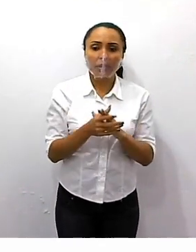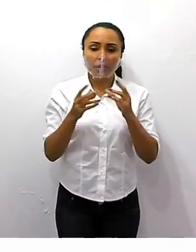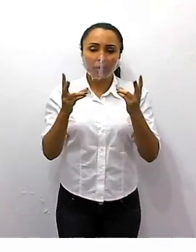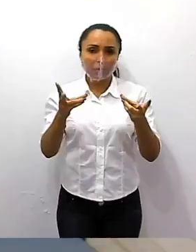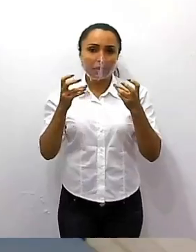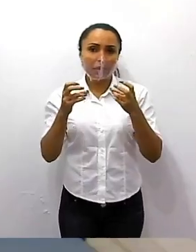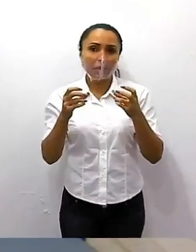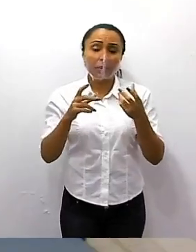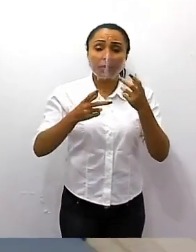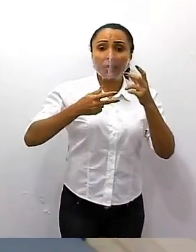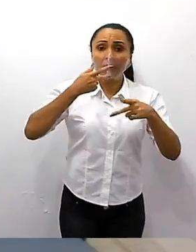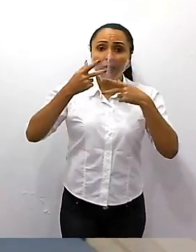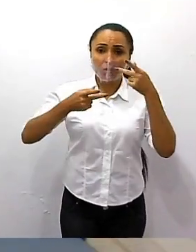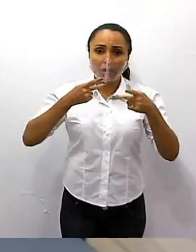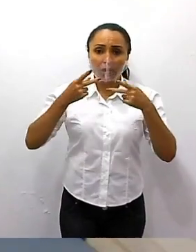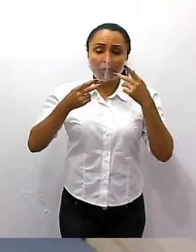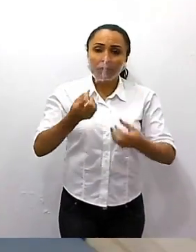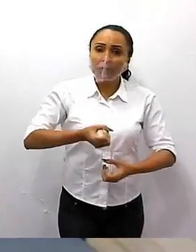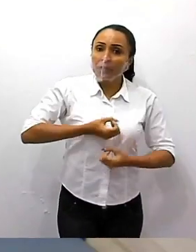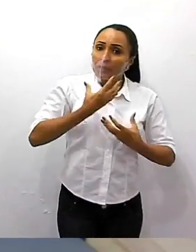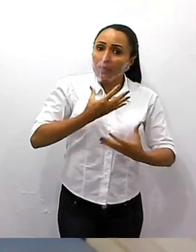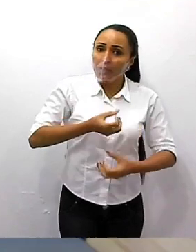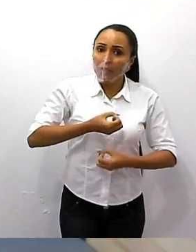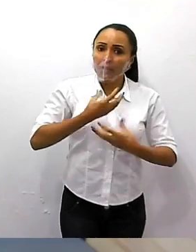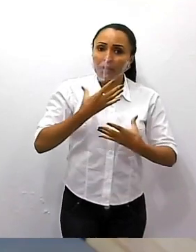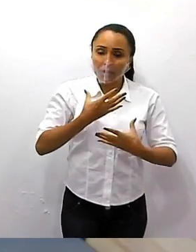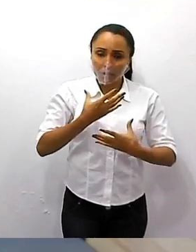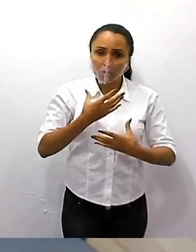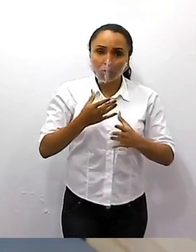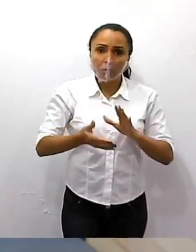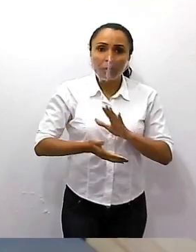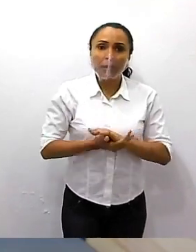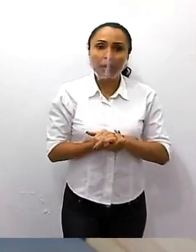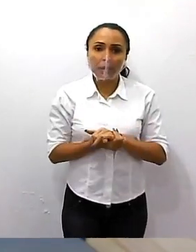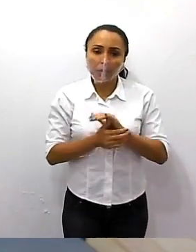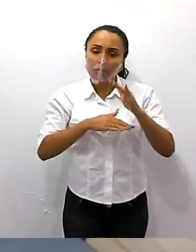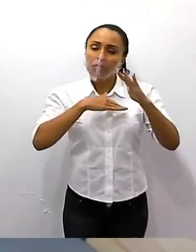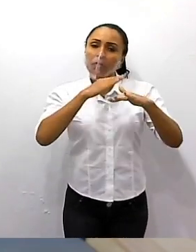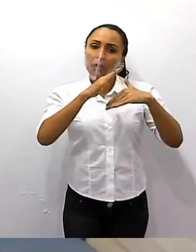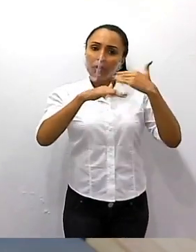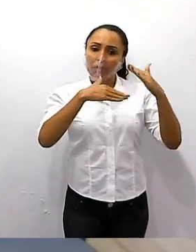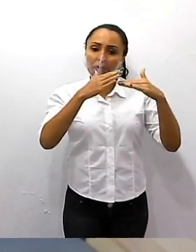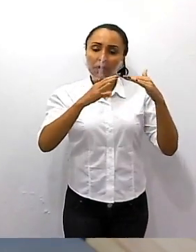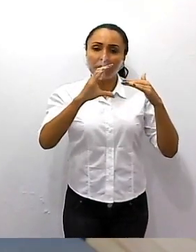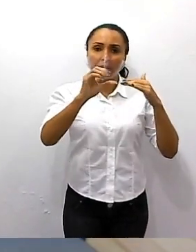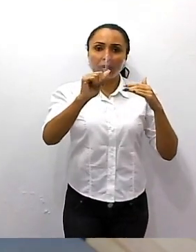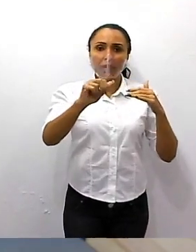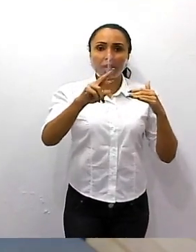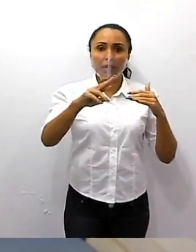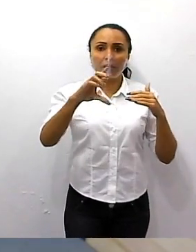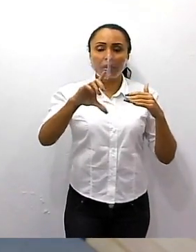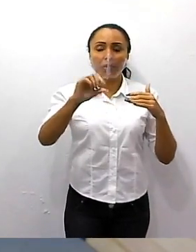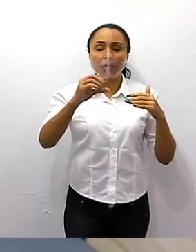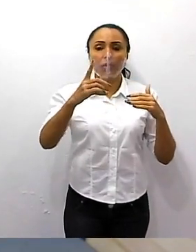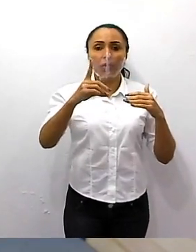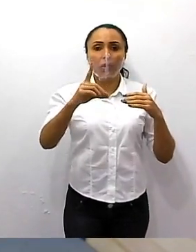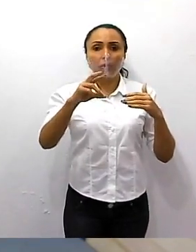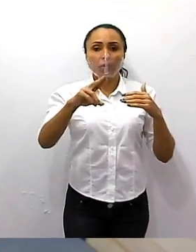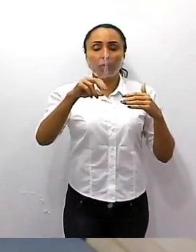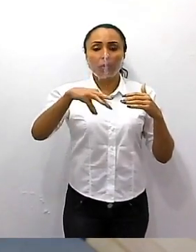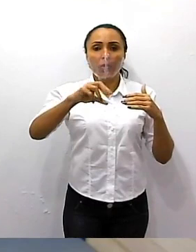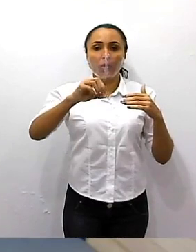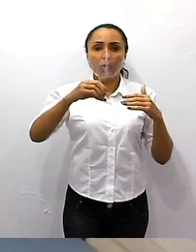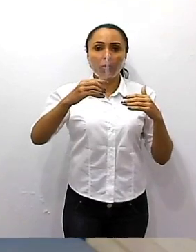estamos falando aí, né, da poesia do amadurecimento, né? A poesia do Carlos Drummond de Andrade, que o Enem, por sinal,